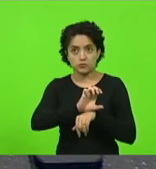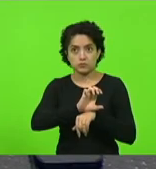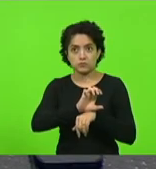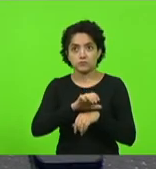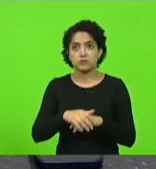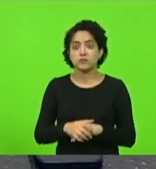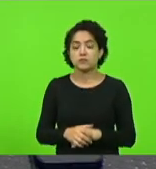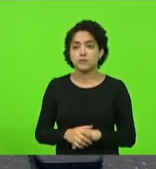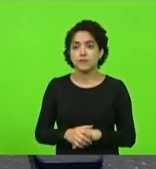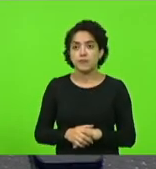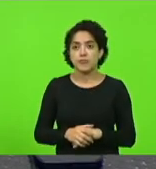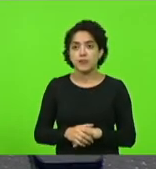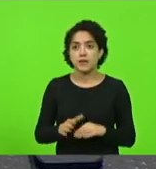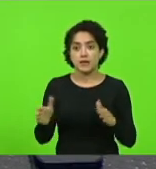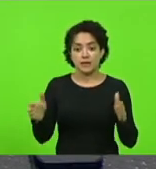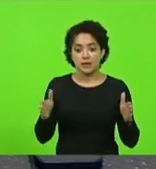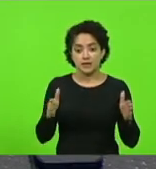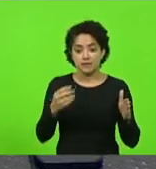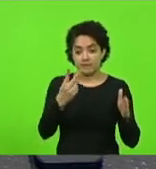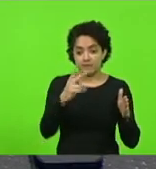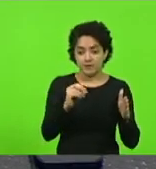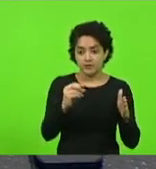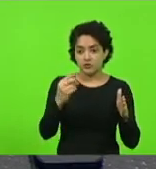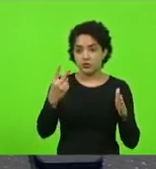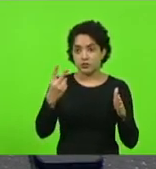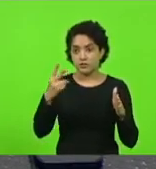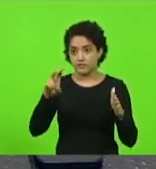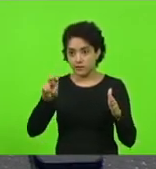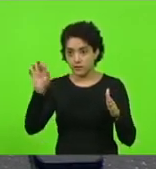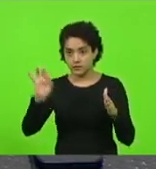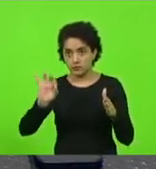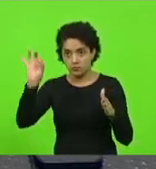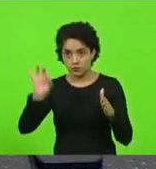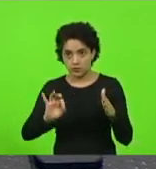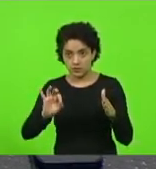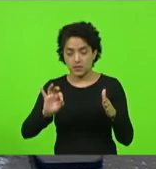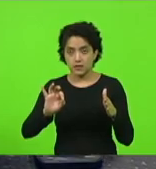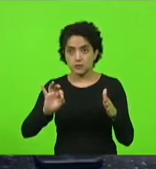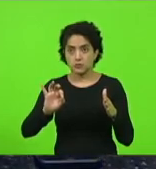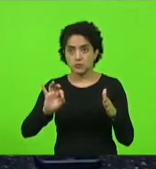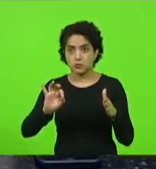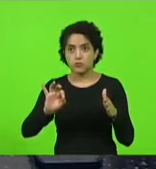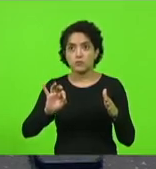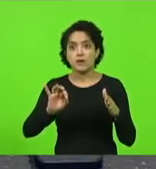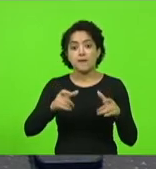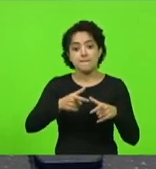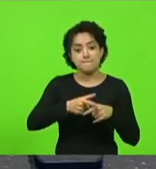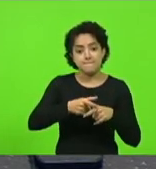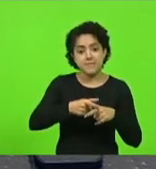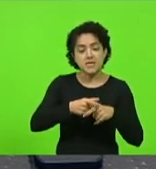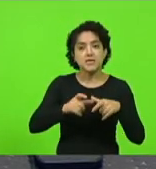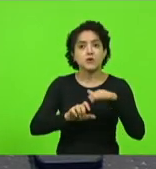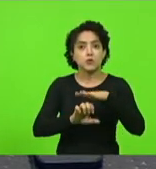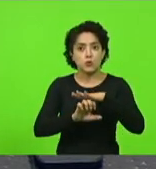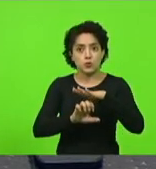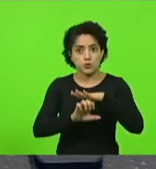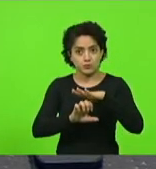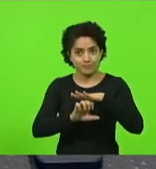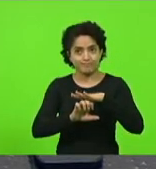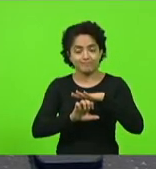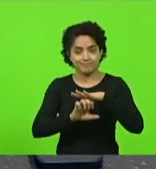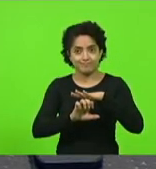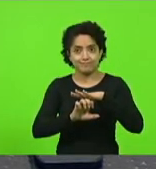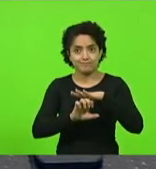entre 20 e 25% deverá ser de micro. Para as micro e